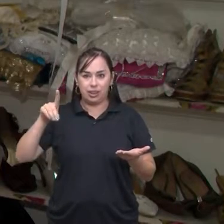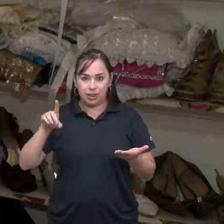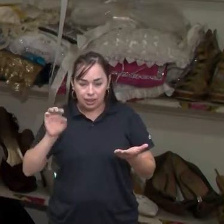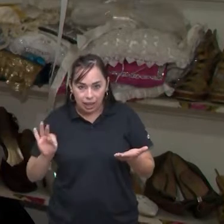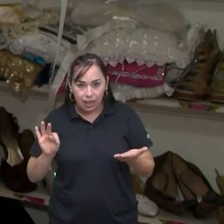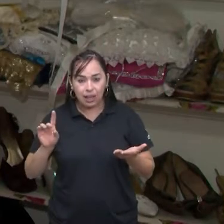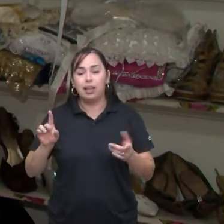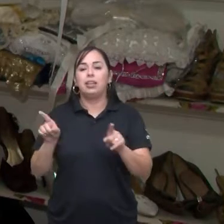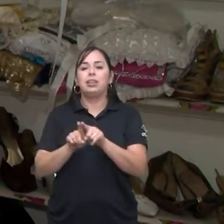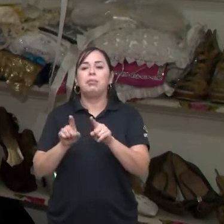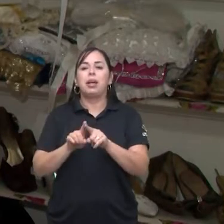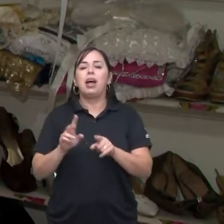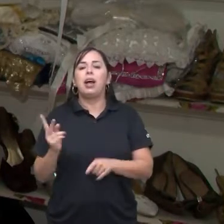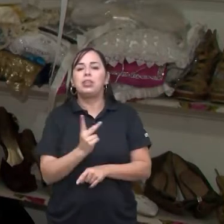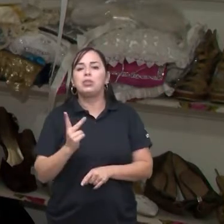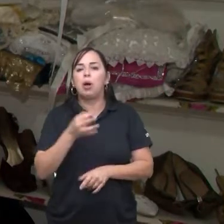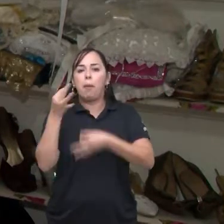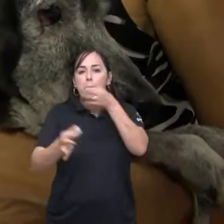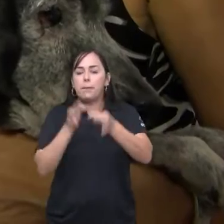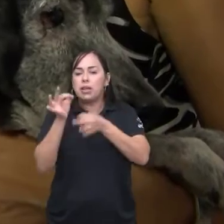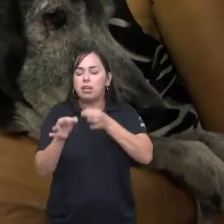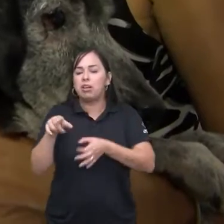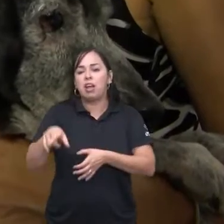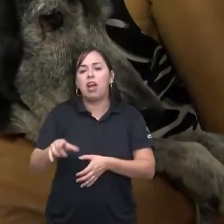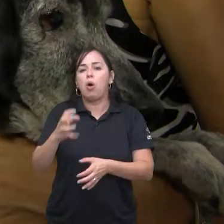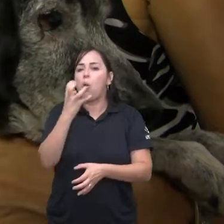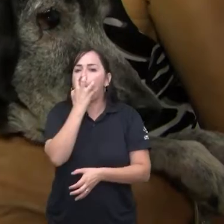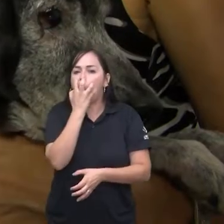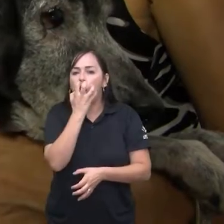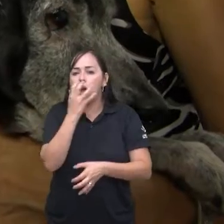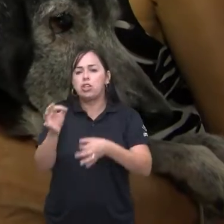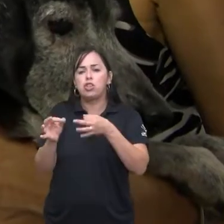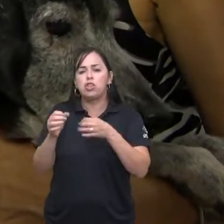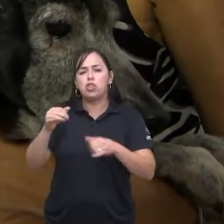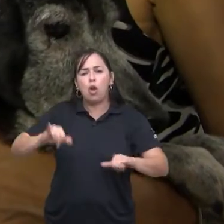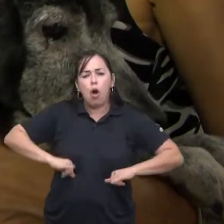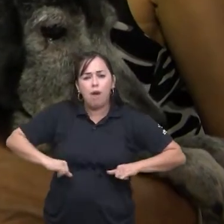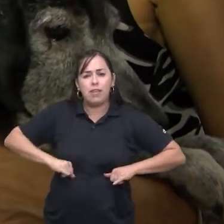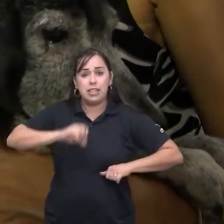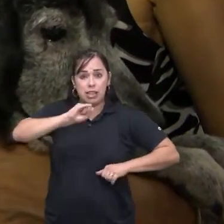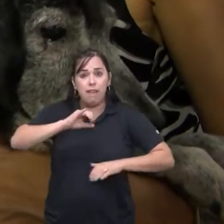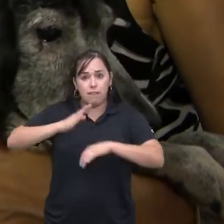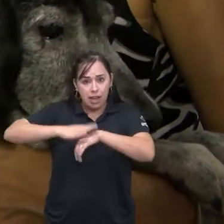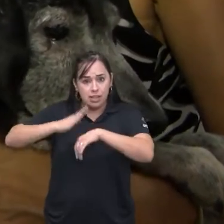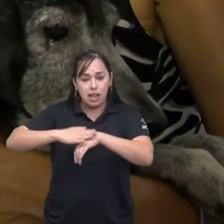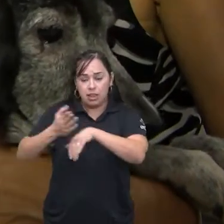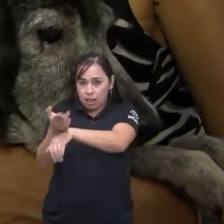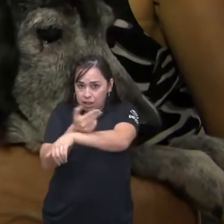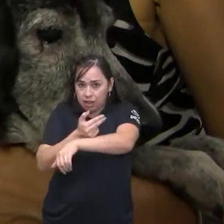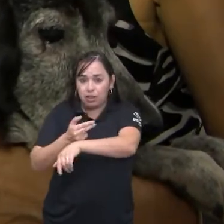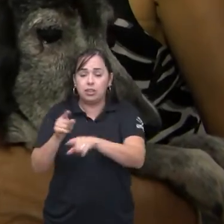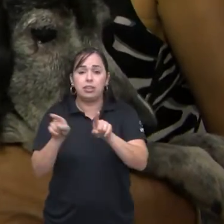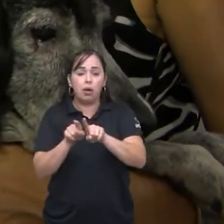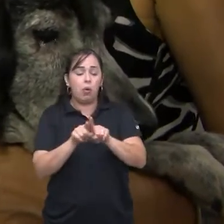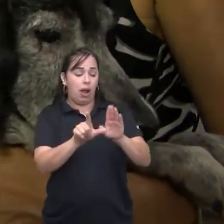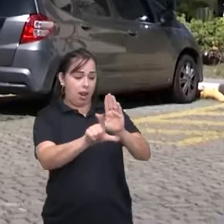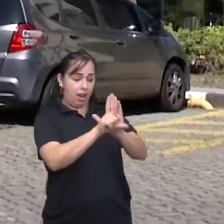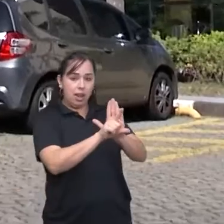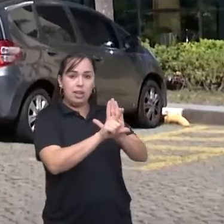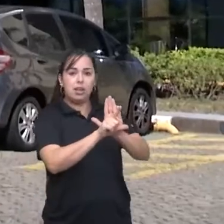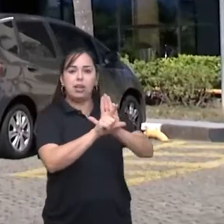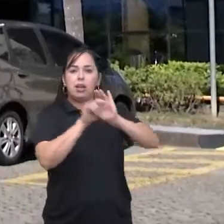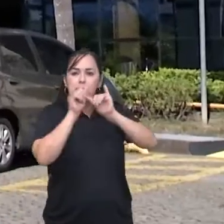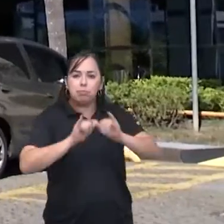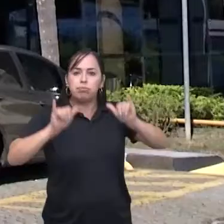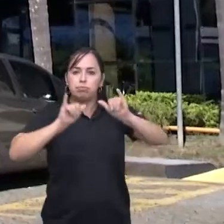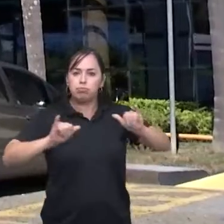em Defesa do Bem-Estar Animal de São José, essas ações causam sofrimento aos bichos. As conselheiras reforçam ainda que